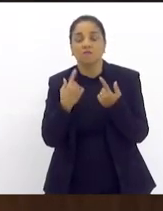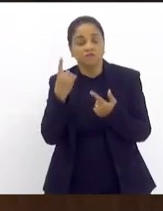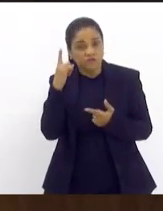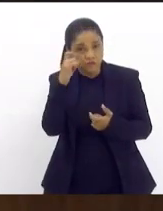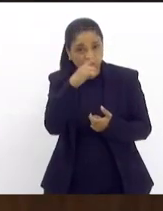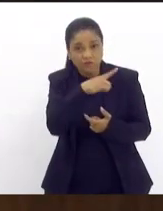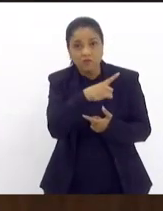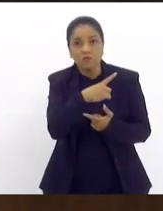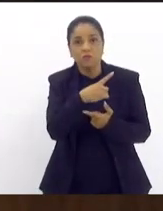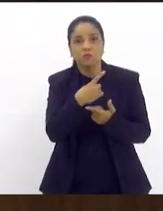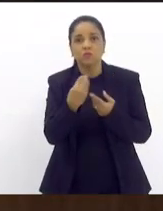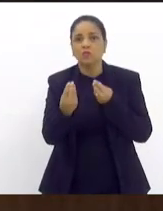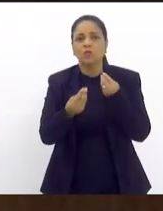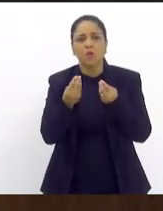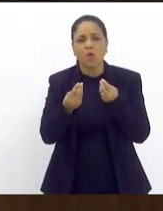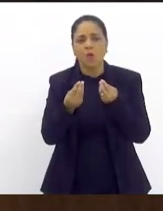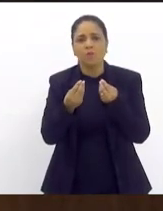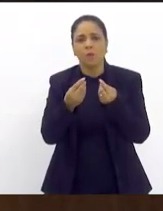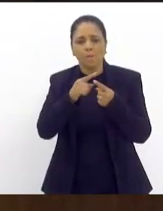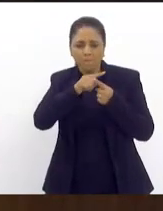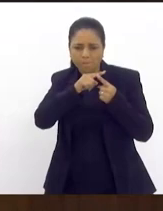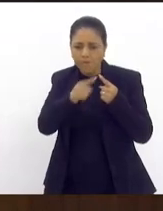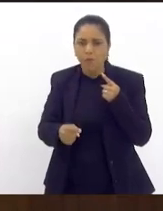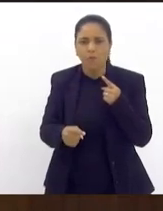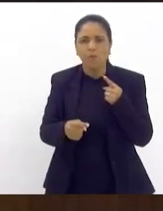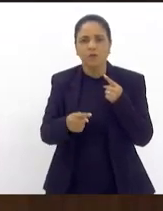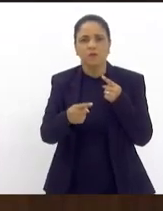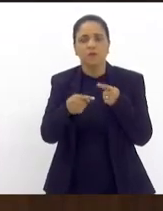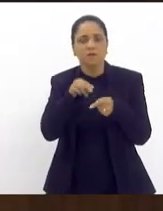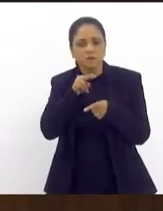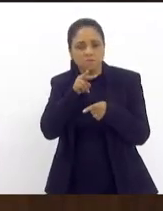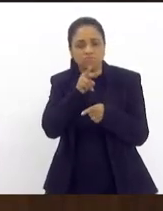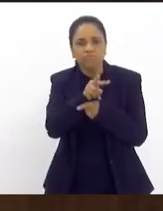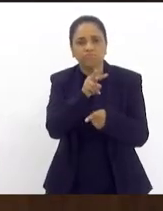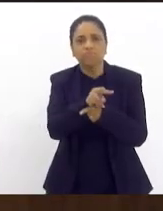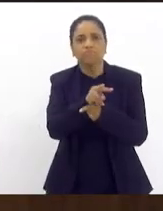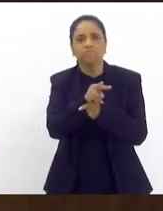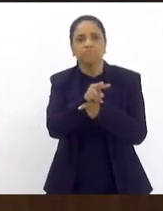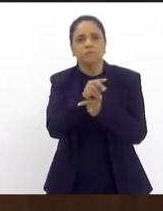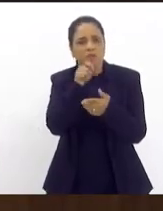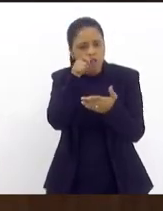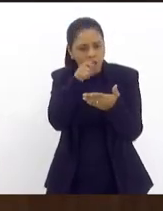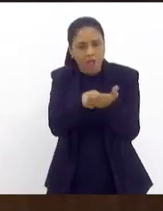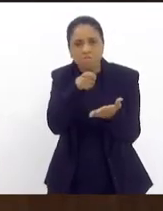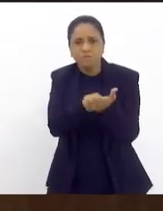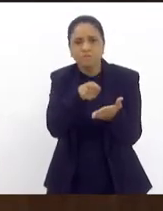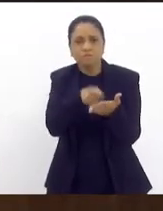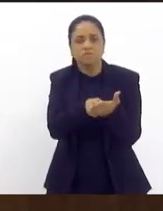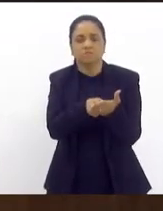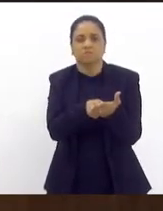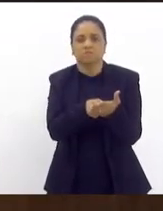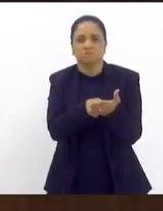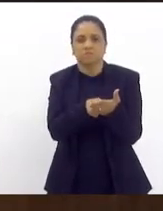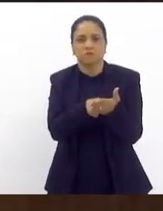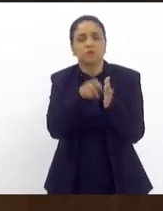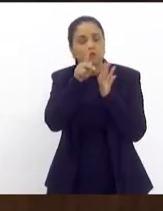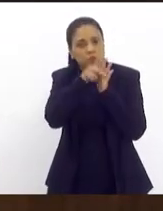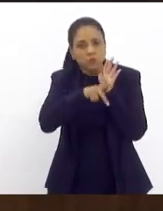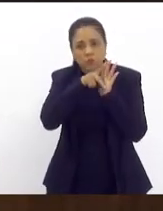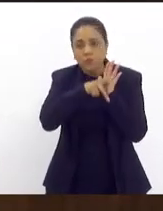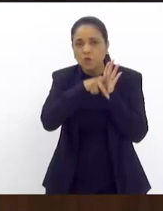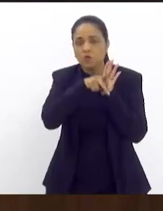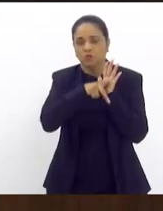mecanismo de coibição preventiva e repressiva é muito relevante desse projeto